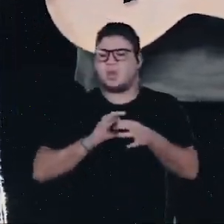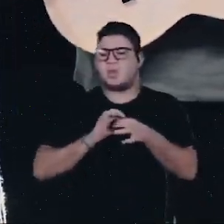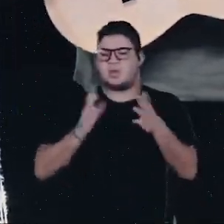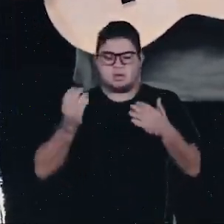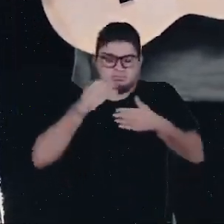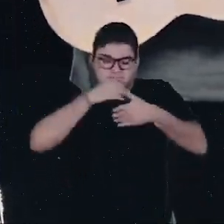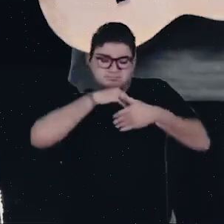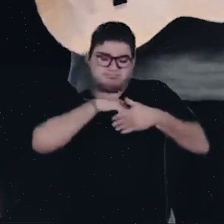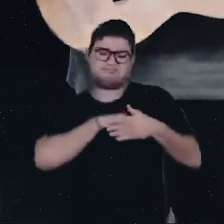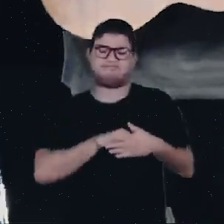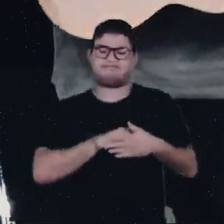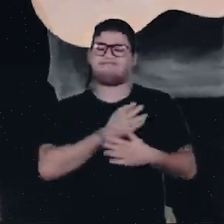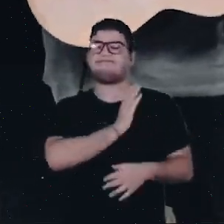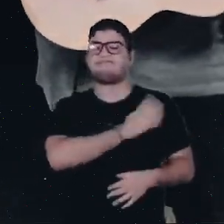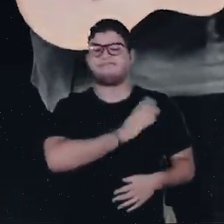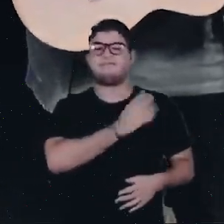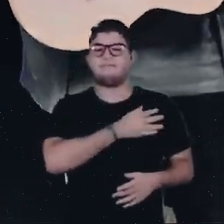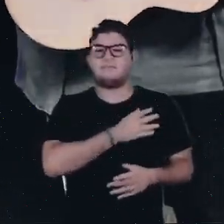nosso coração.